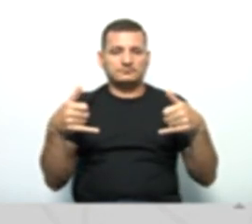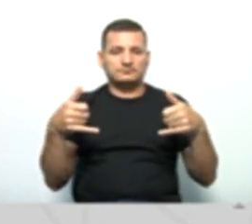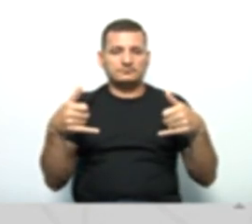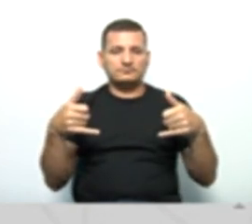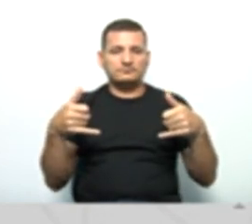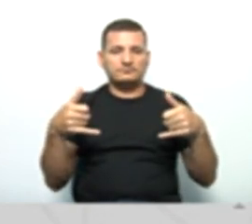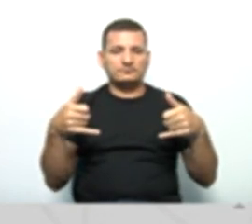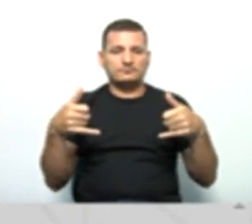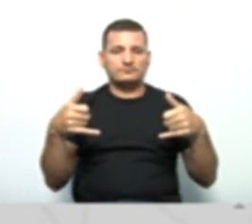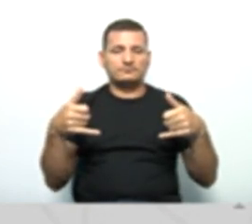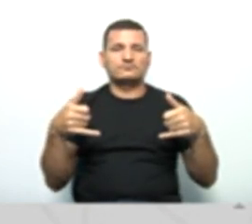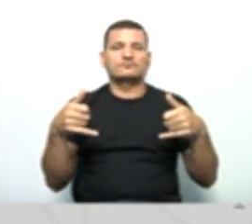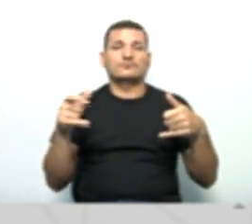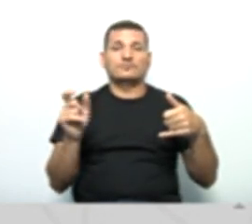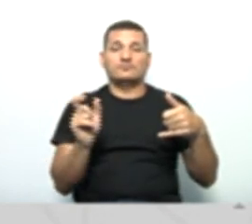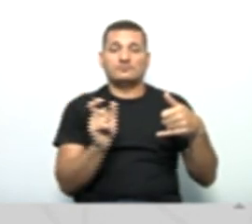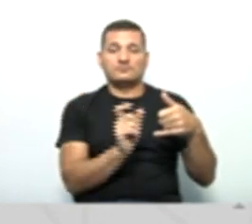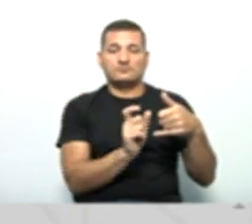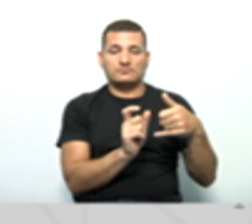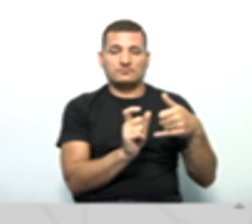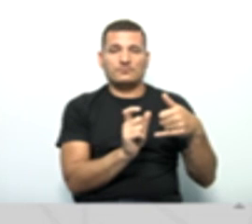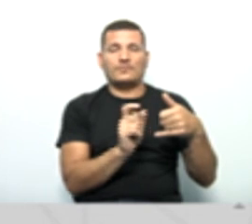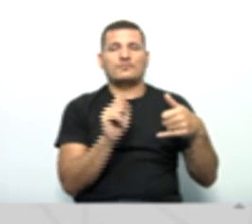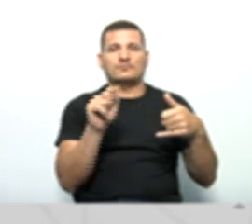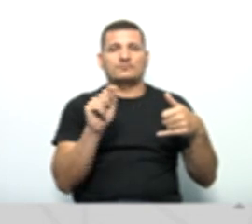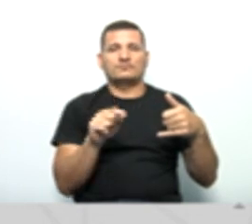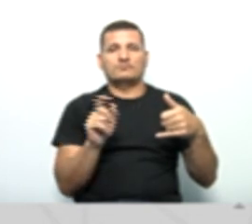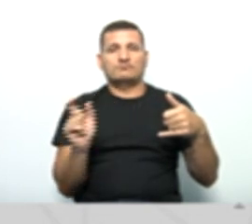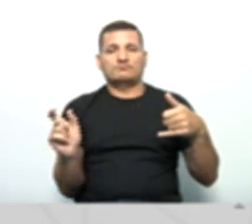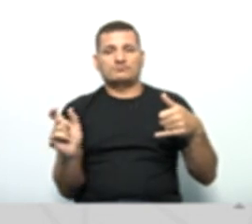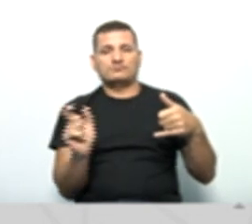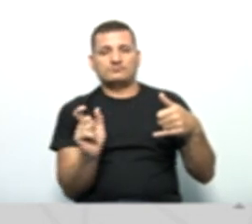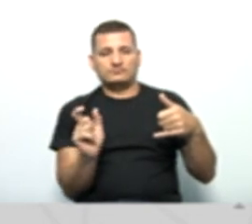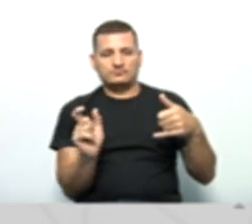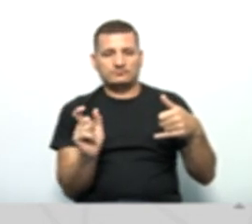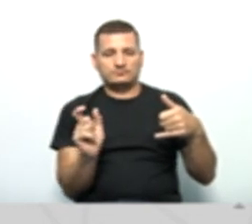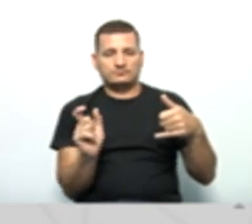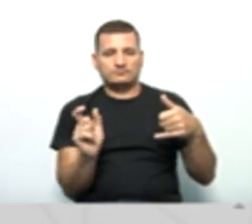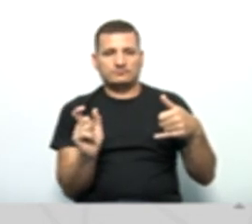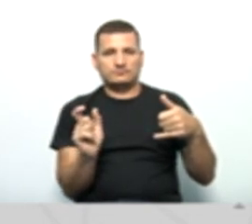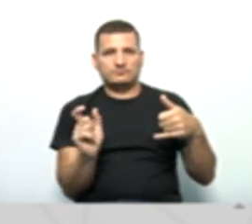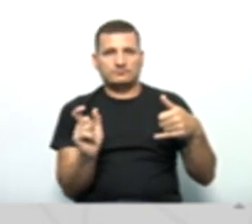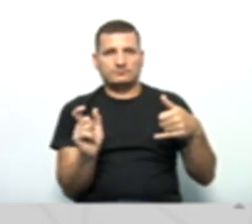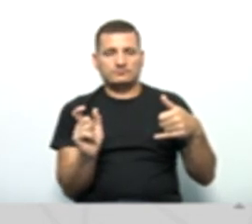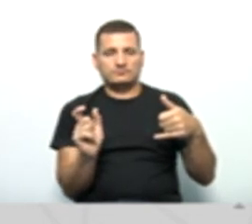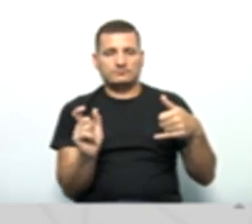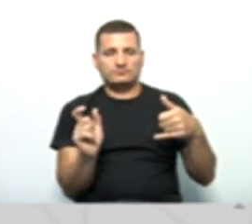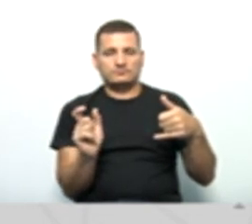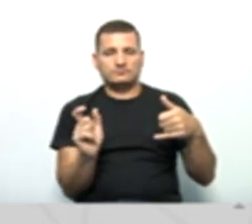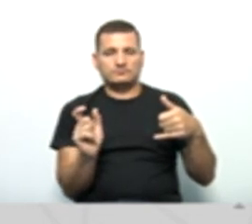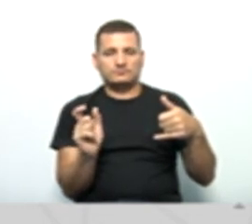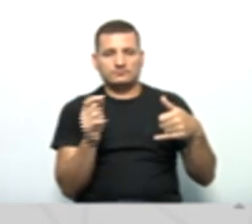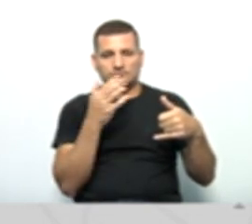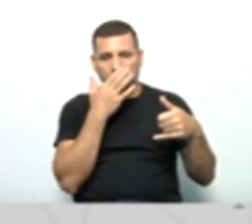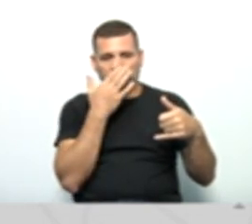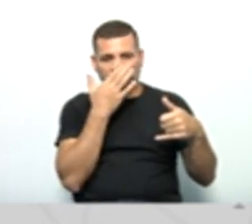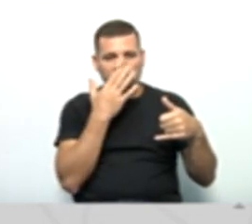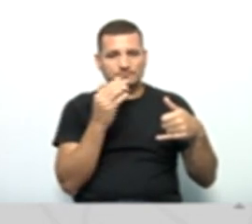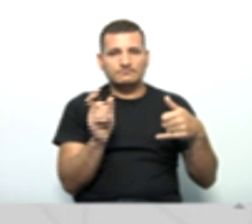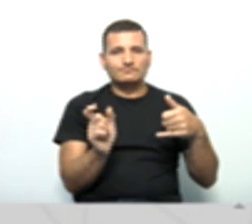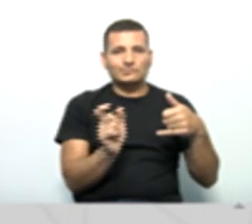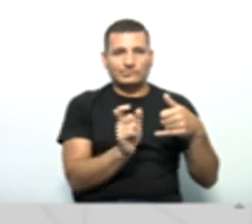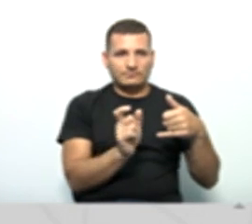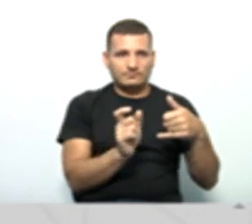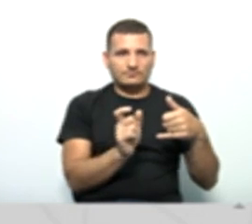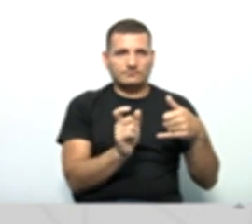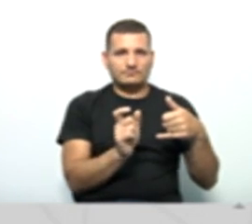você vai colocar uma chave e aqui o valor. Então aqui é a chave e aqui o valor, tá vendo? Chave, 2 pontos, tá vendo?